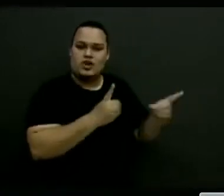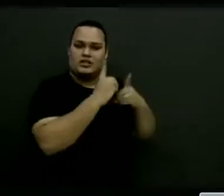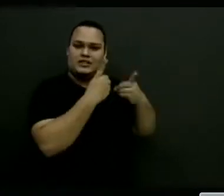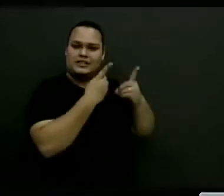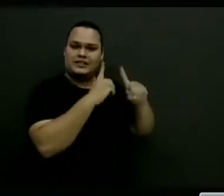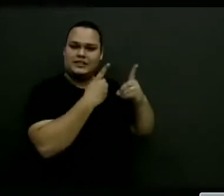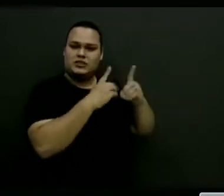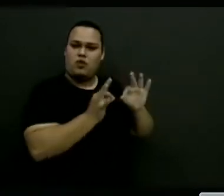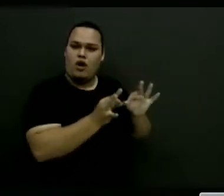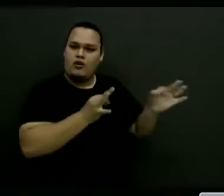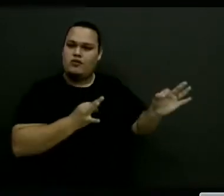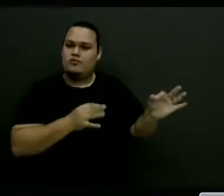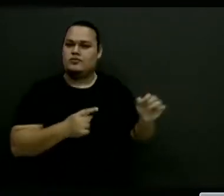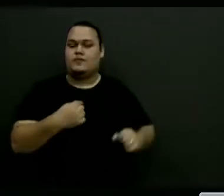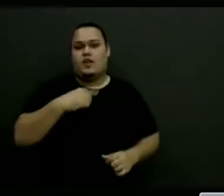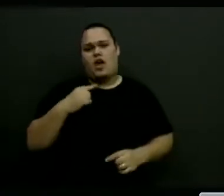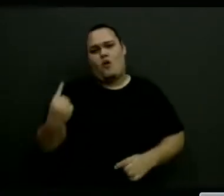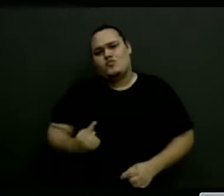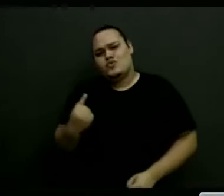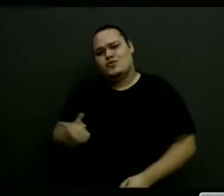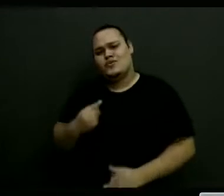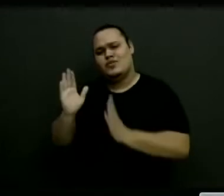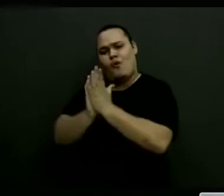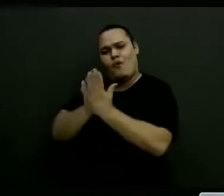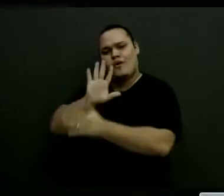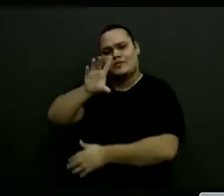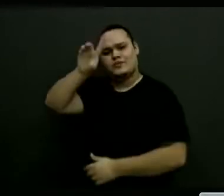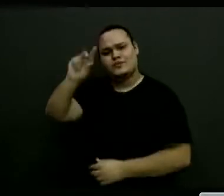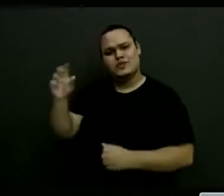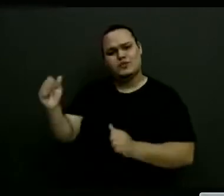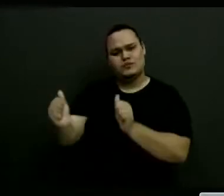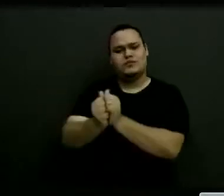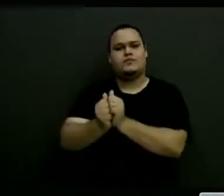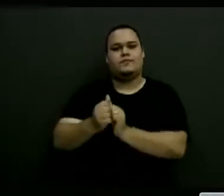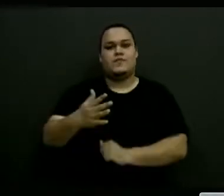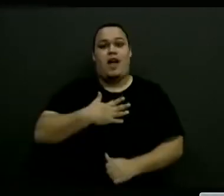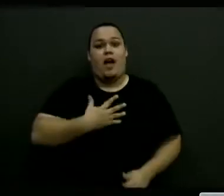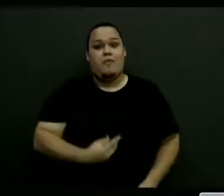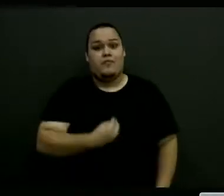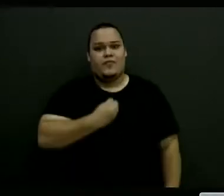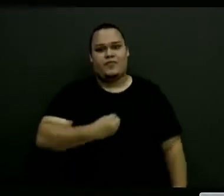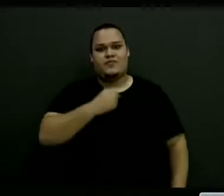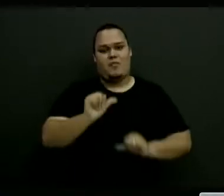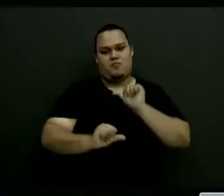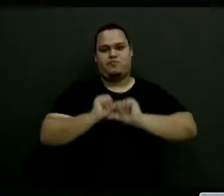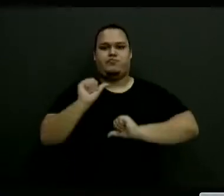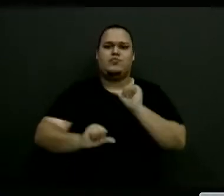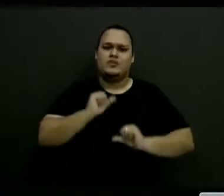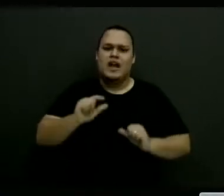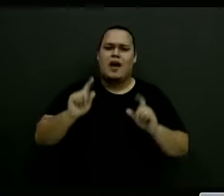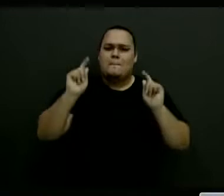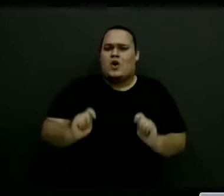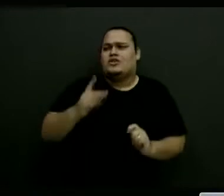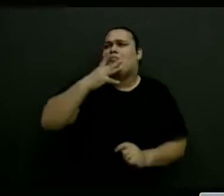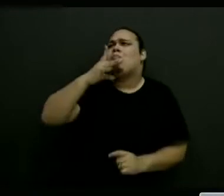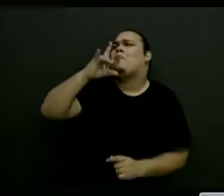e, se colocando de joelhos, orou dizendo: Pai, se queres, passa de mim esse cálice, mas que não seja